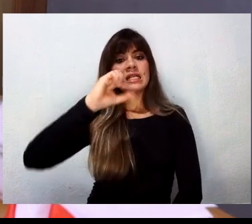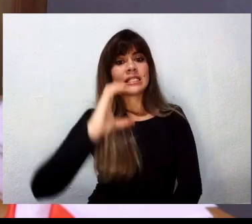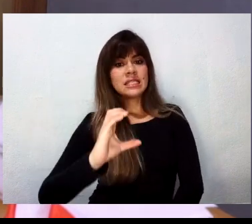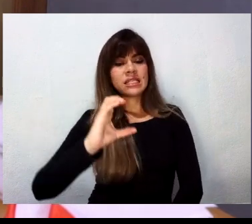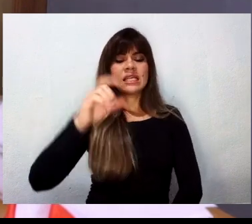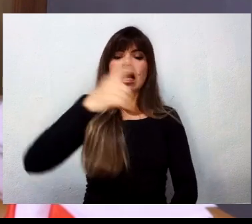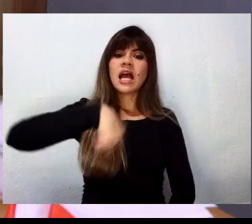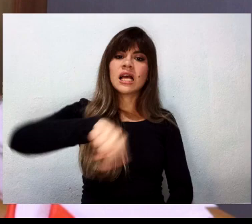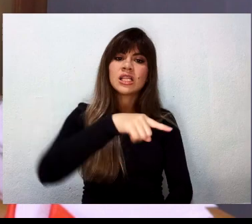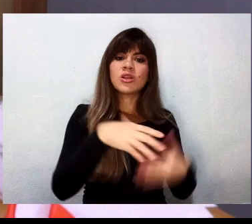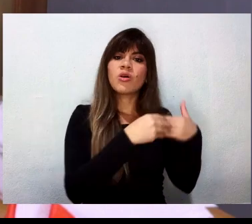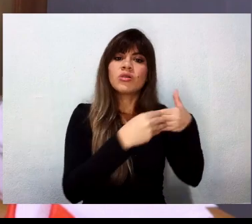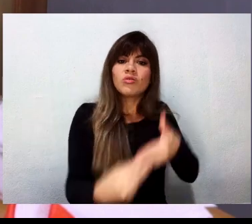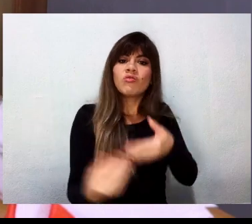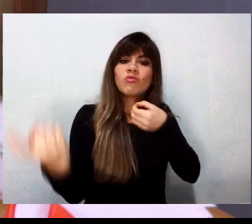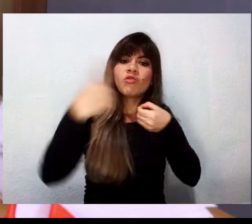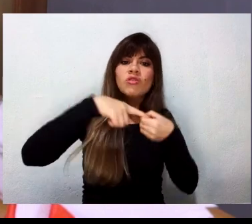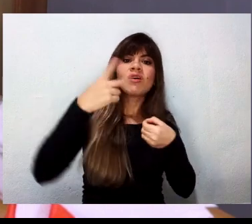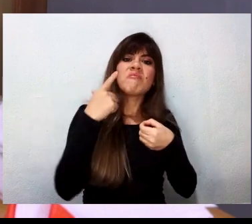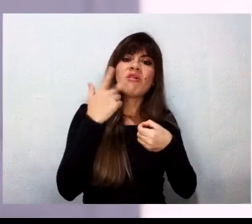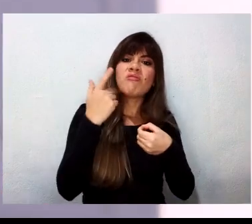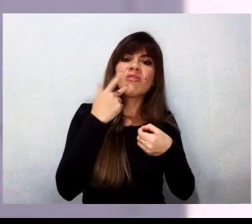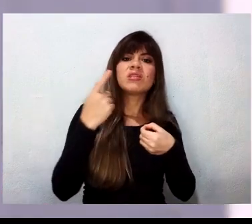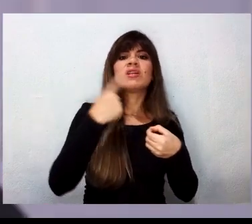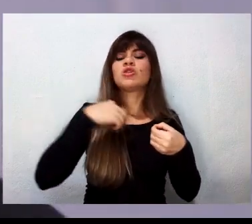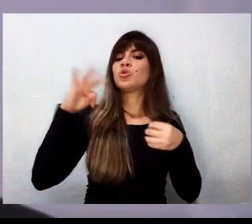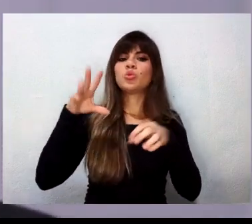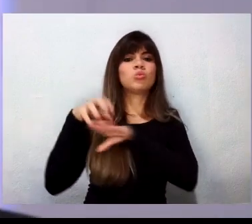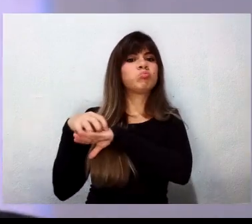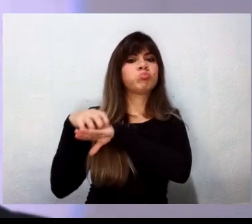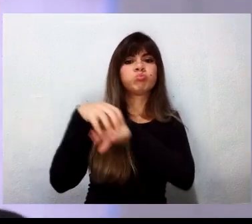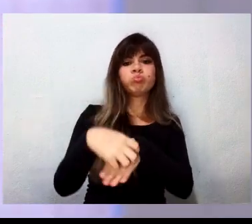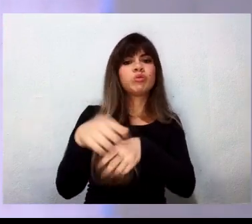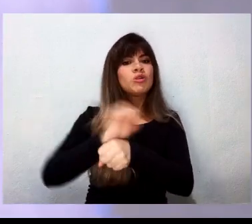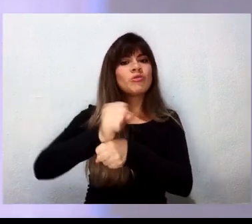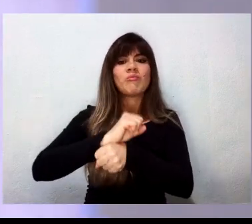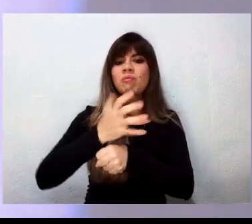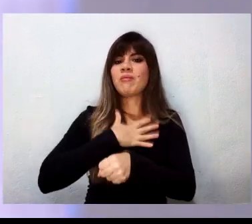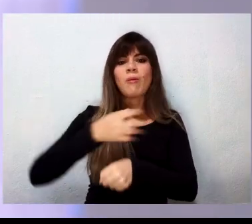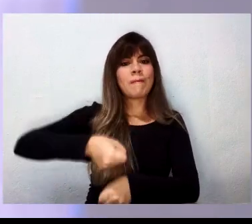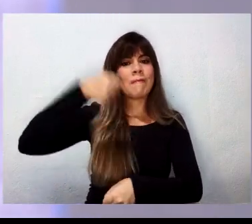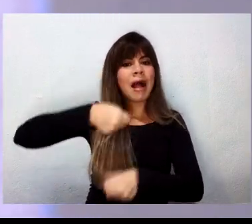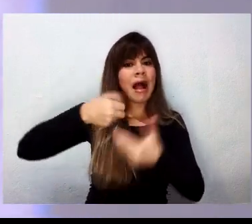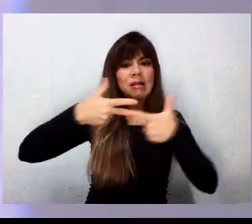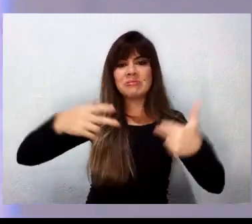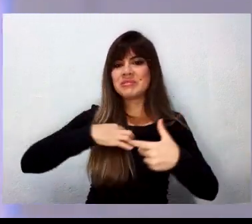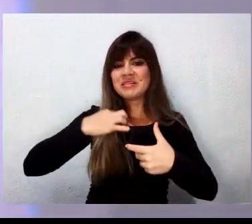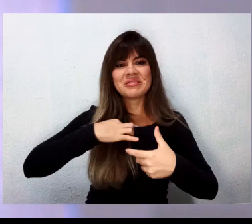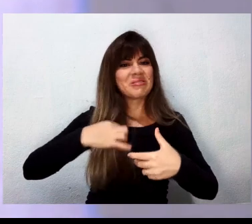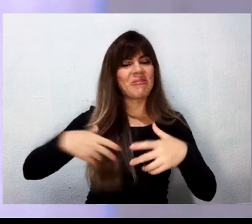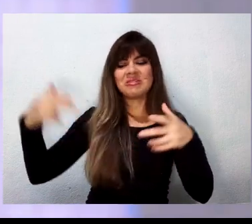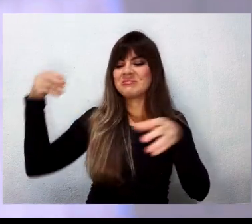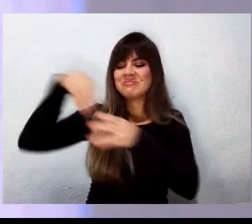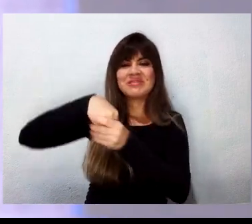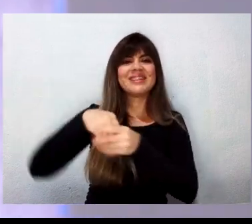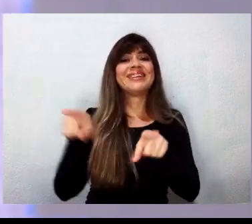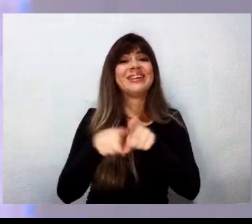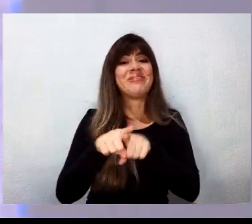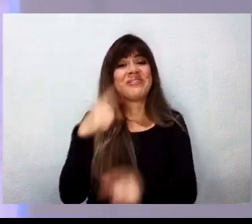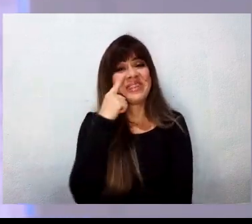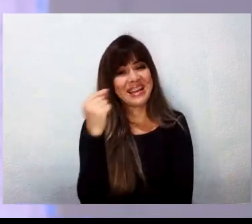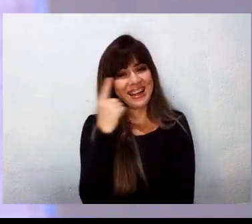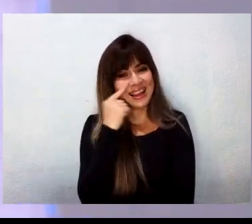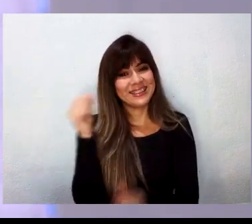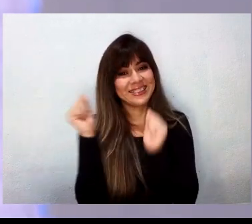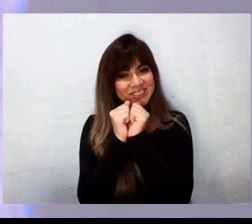deles, eles já vieram comigo de volta para Fortaleza. Veio tudo no carro deles, minha mala e minhas coisas. Jota Júnior Santos. E